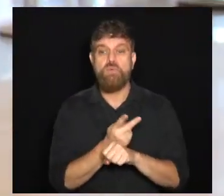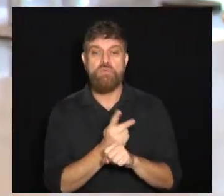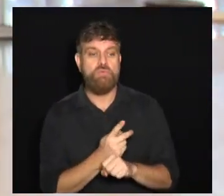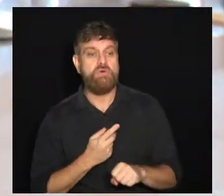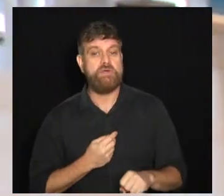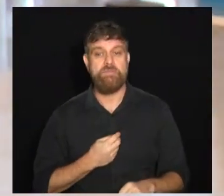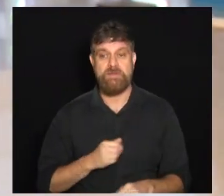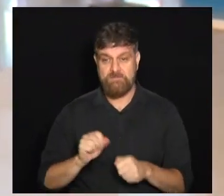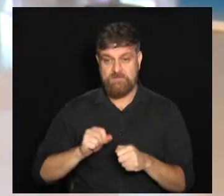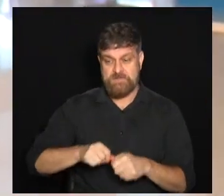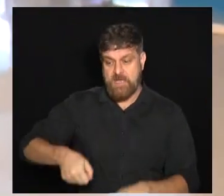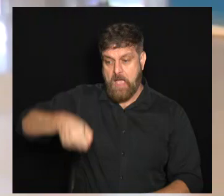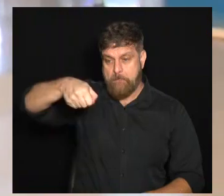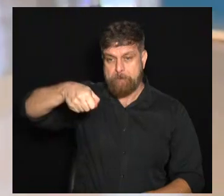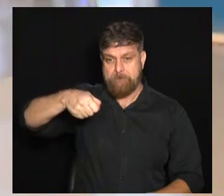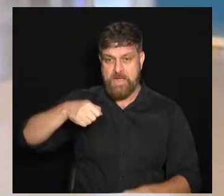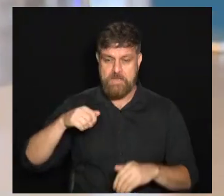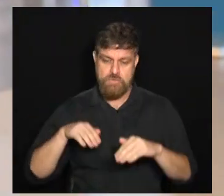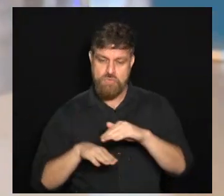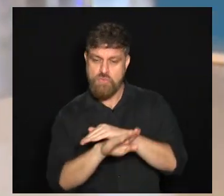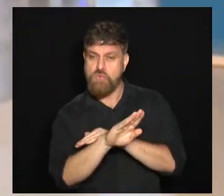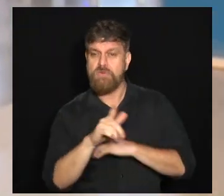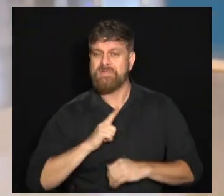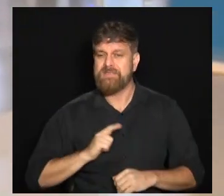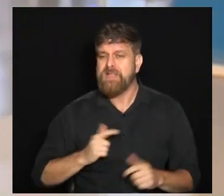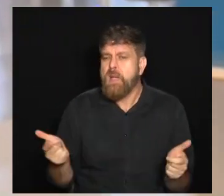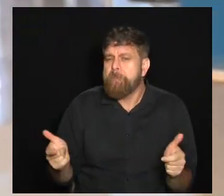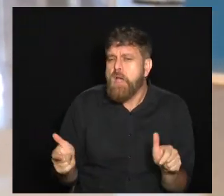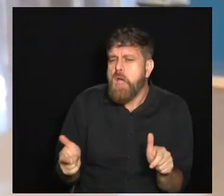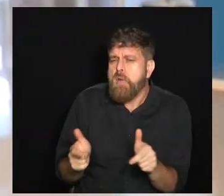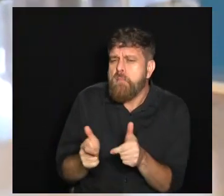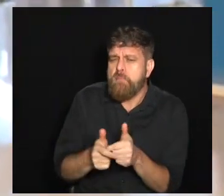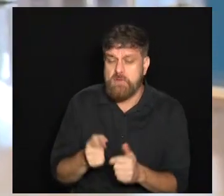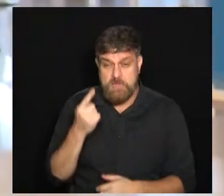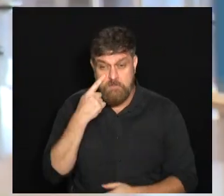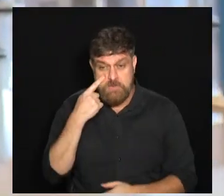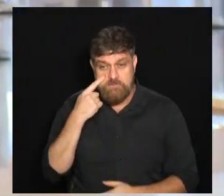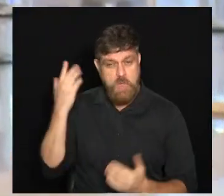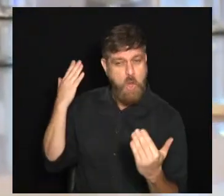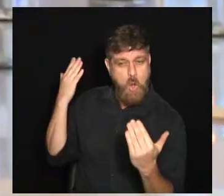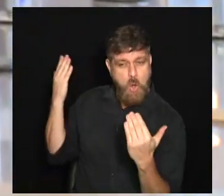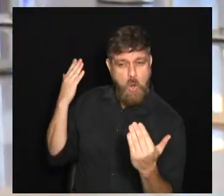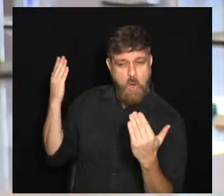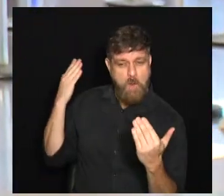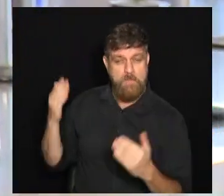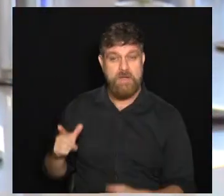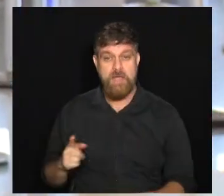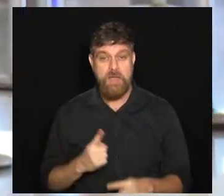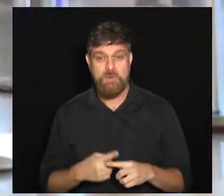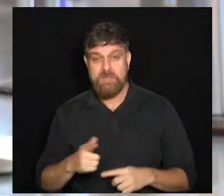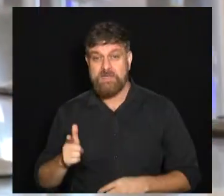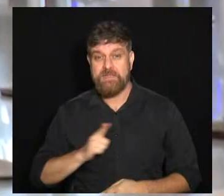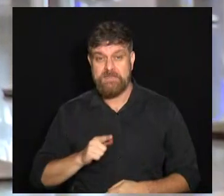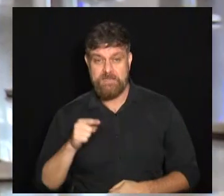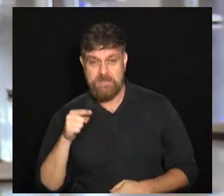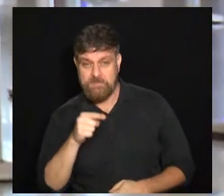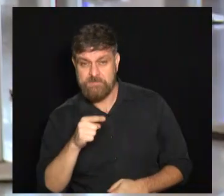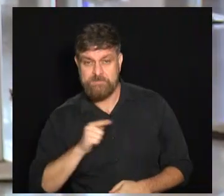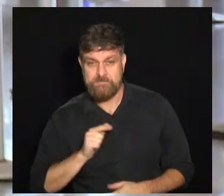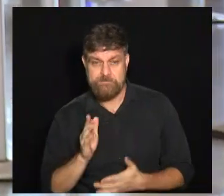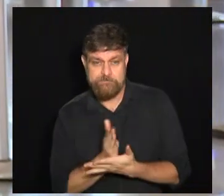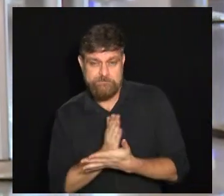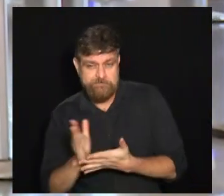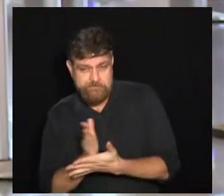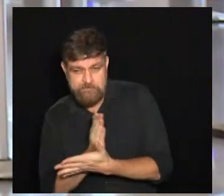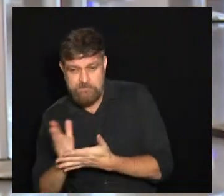o check-in já está bem menor do que o visto nos últimos tempos. Isso porque há um ajuste na malha